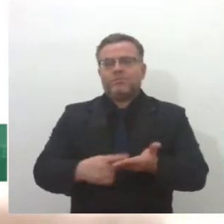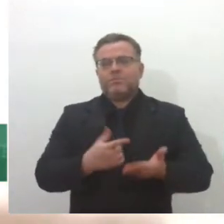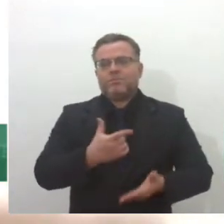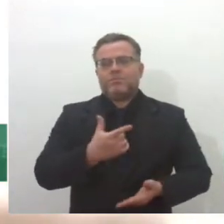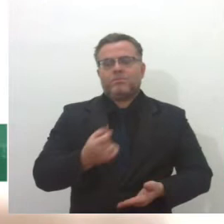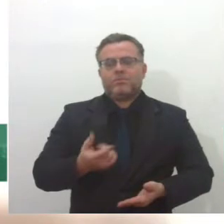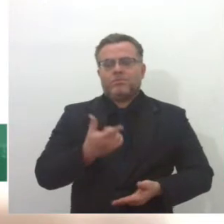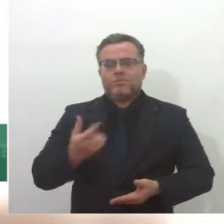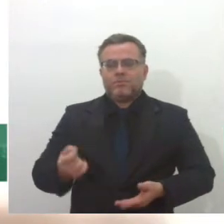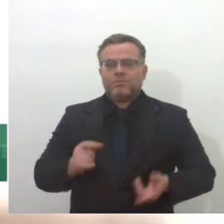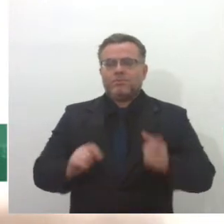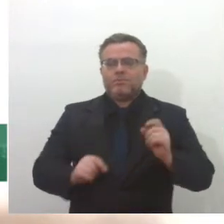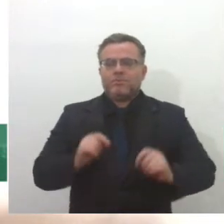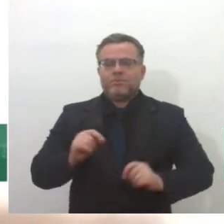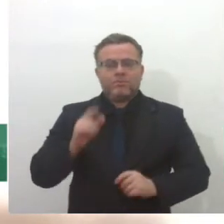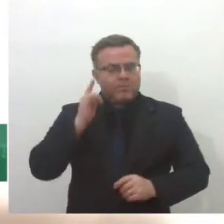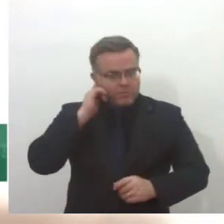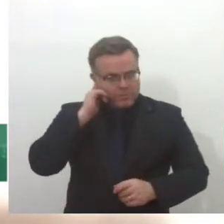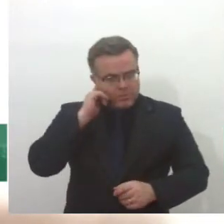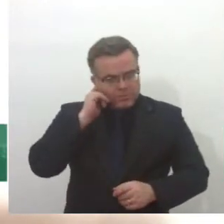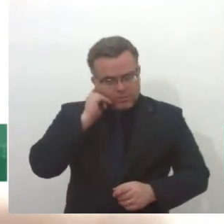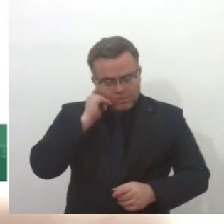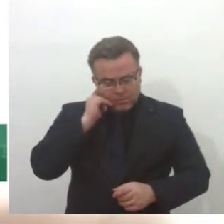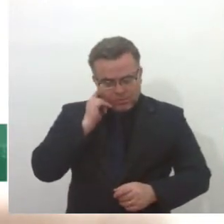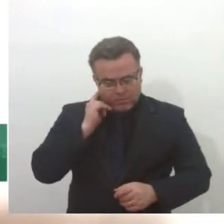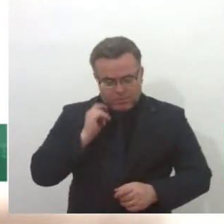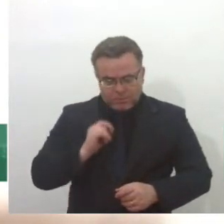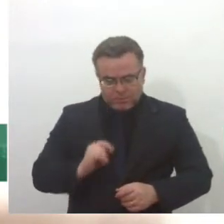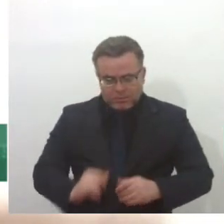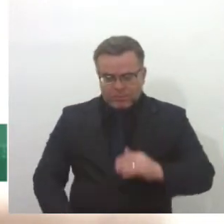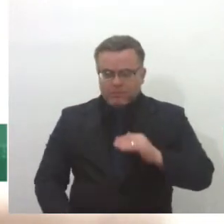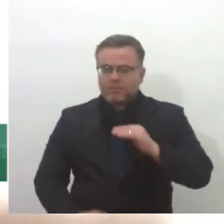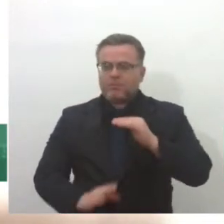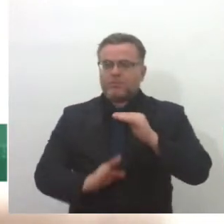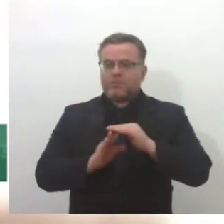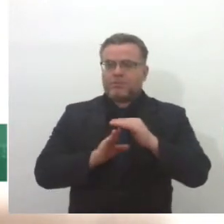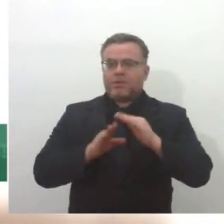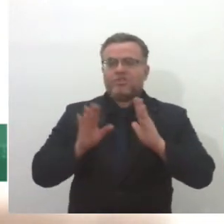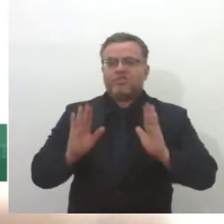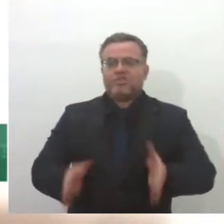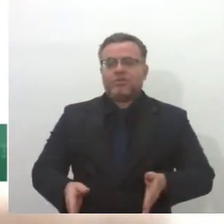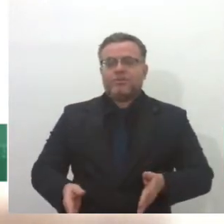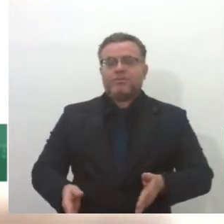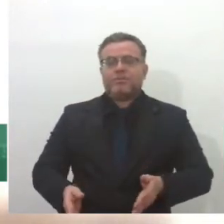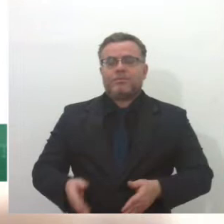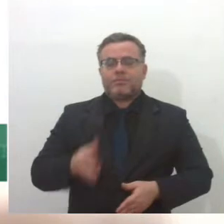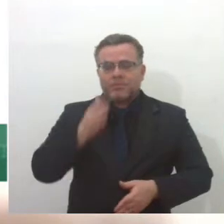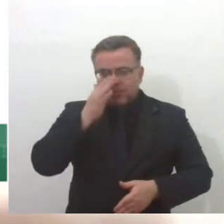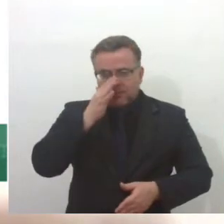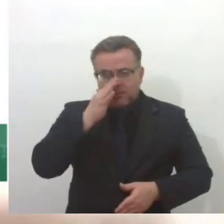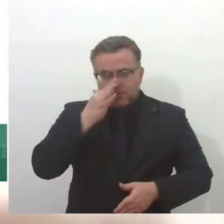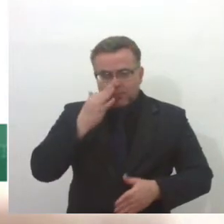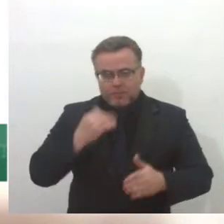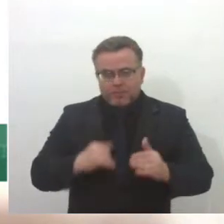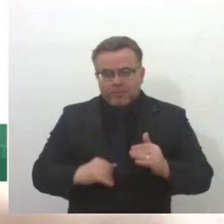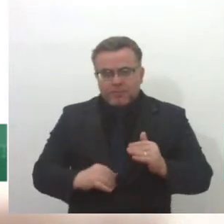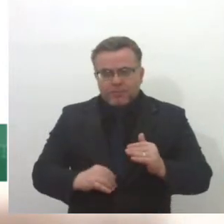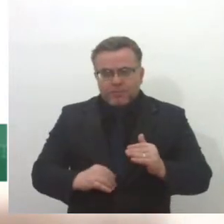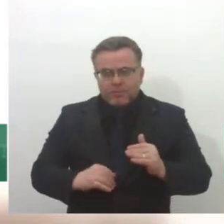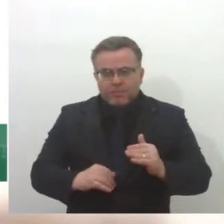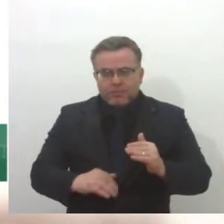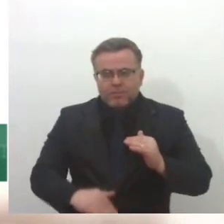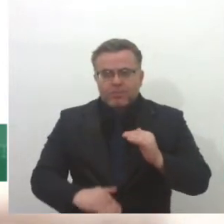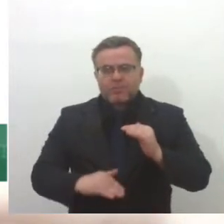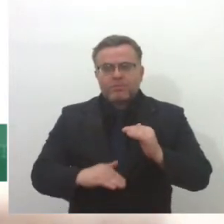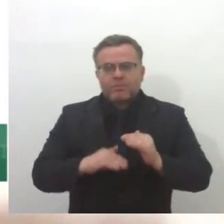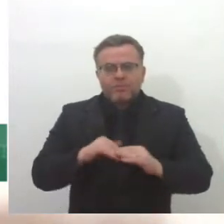tema. Então, as várias empresas, não só a do setor de energia elétrica, elas